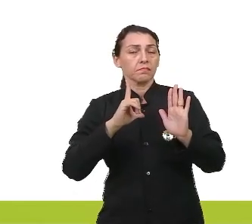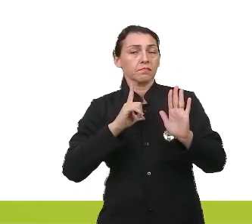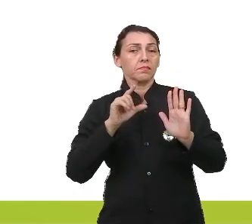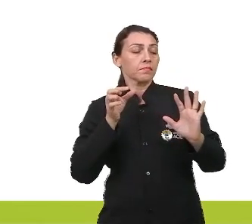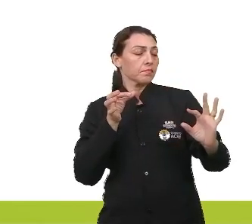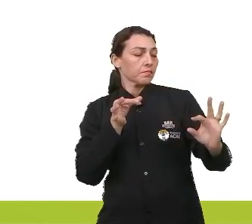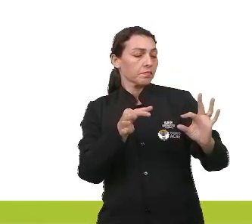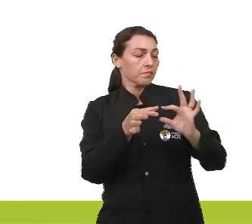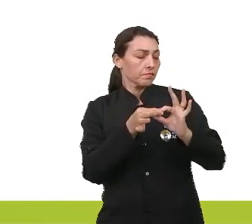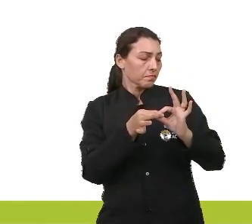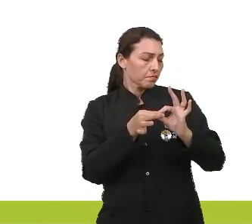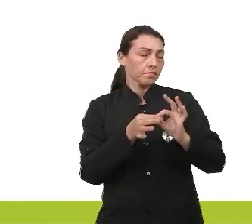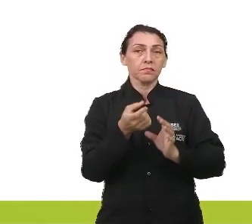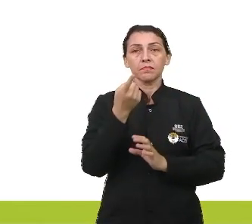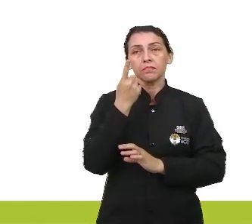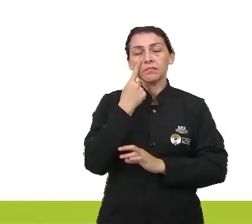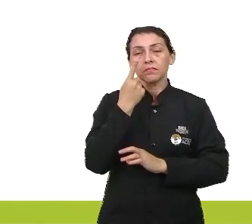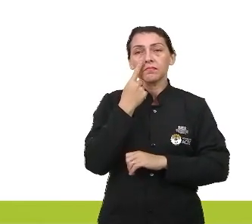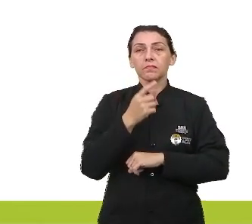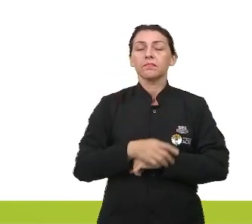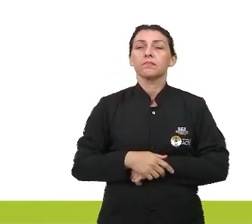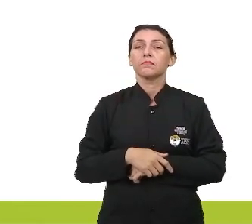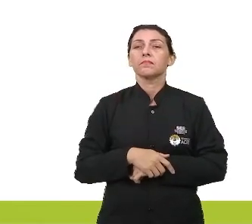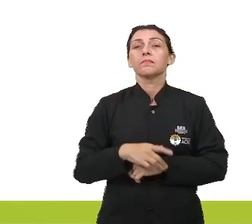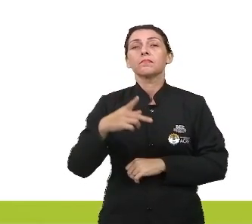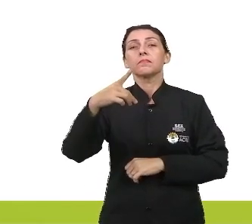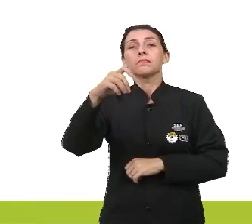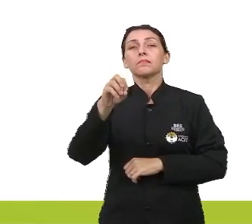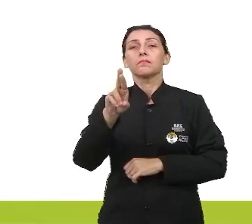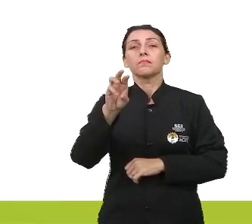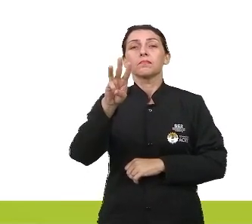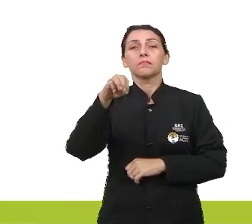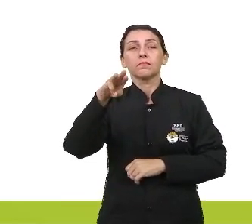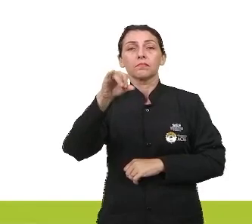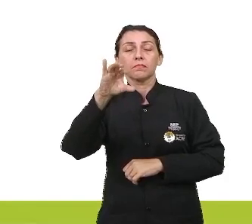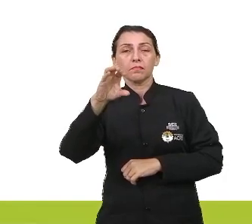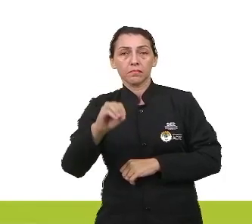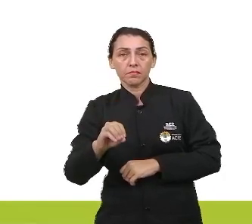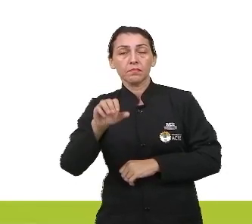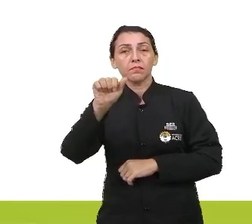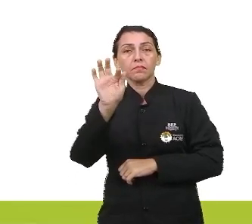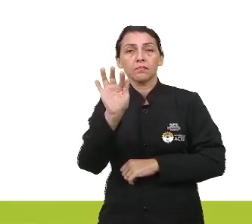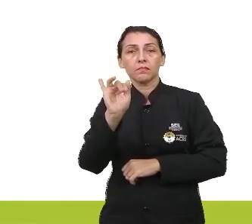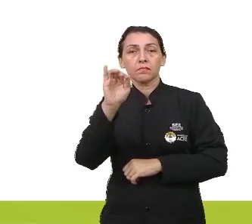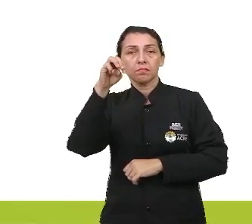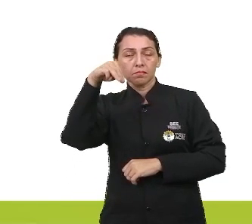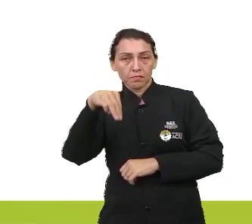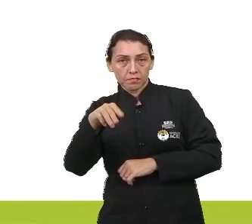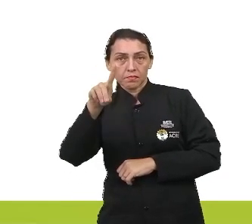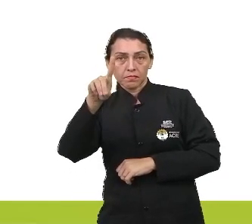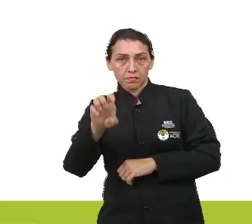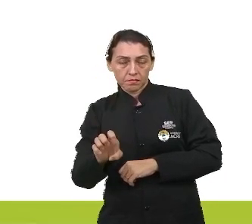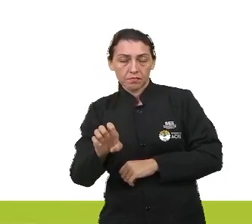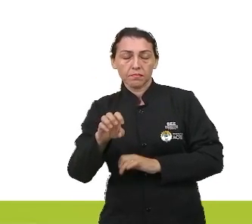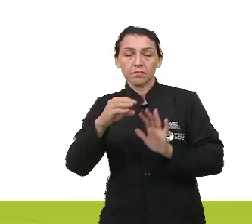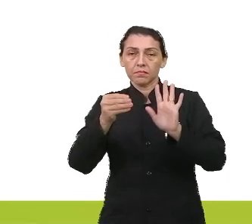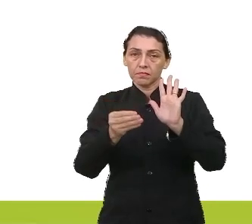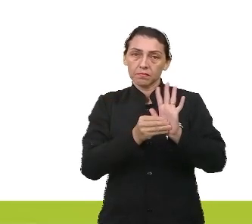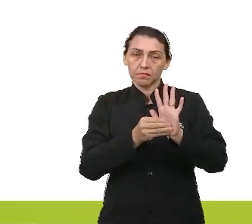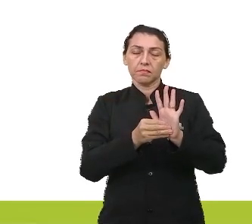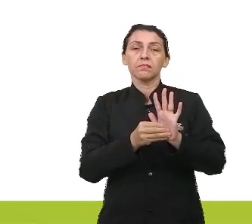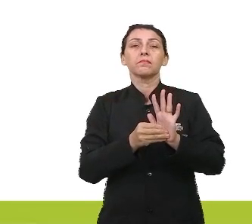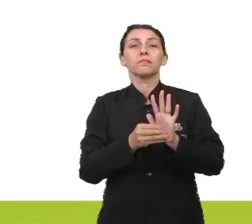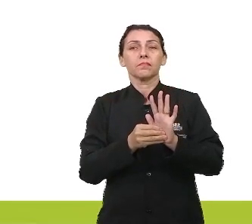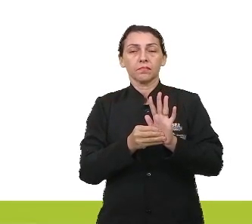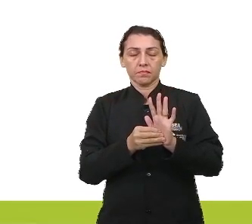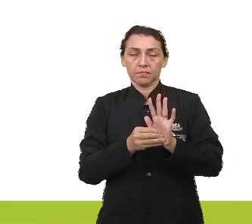Os conectivos. Veja só. Por meio de, a fim de, né? Quando você coloca ali o por